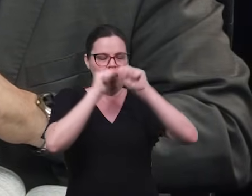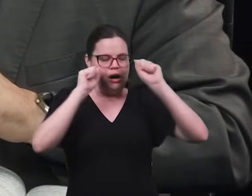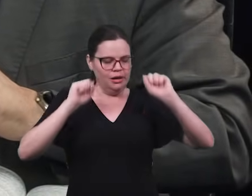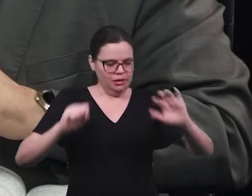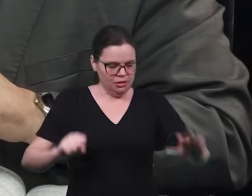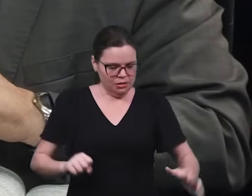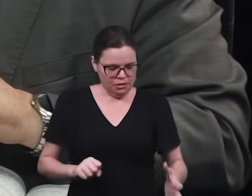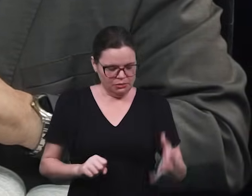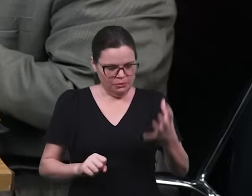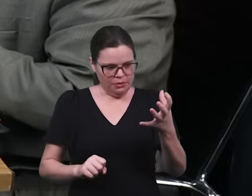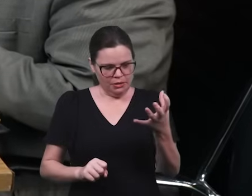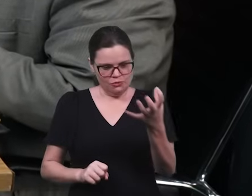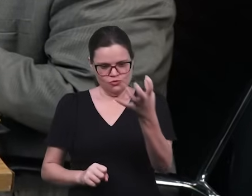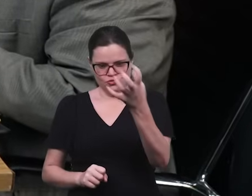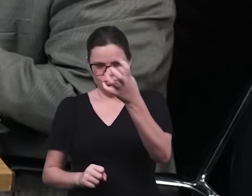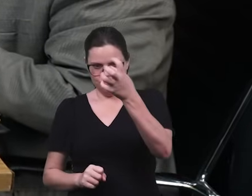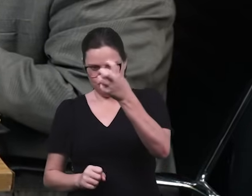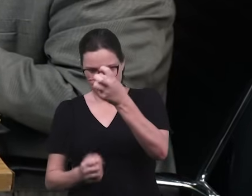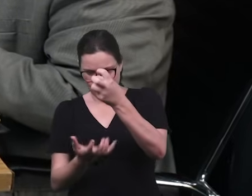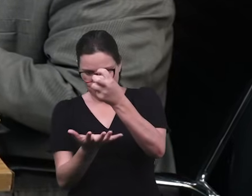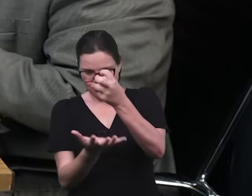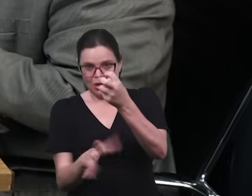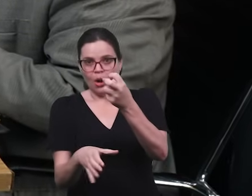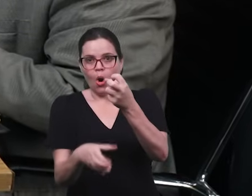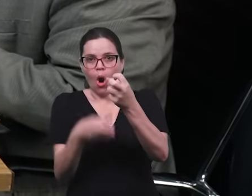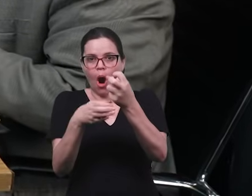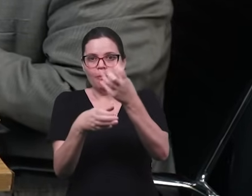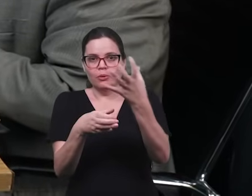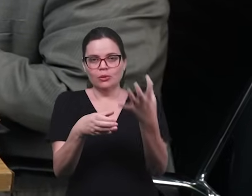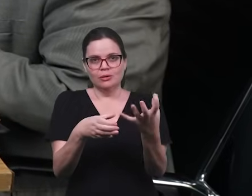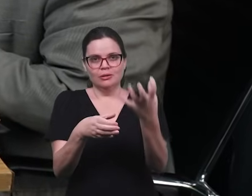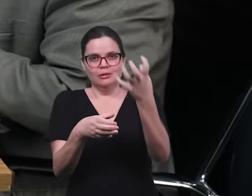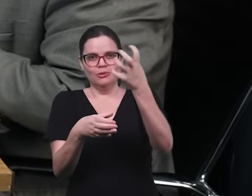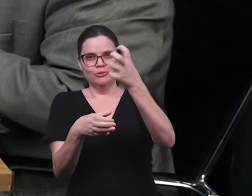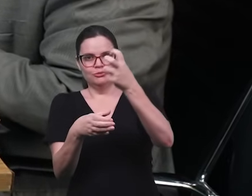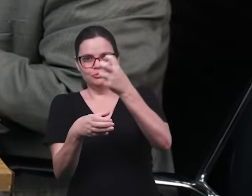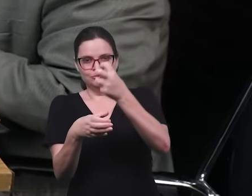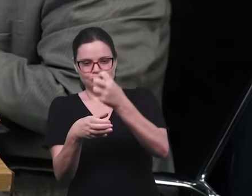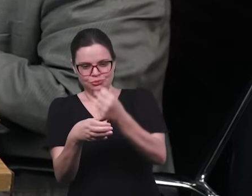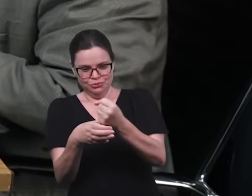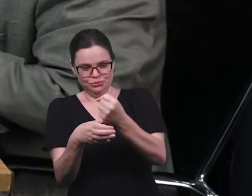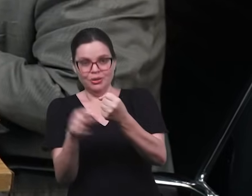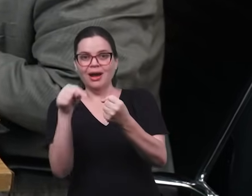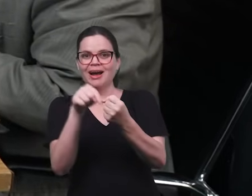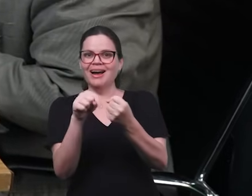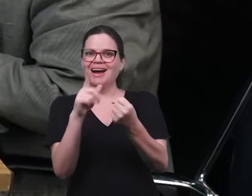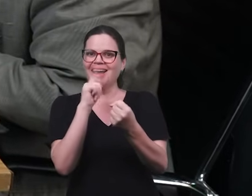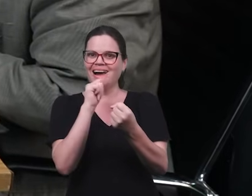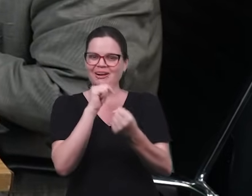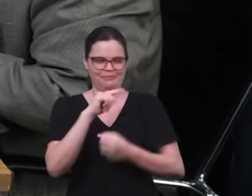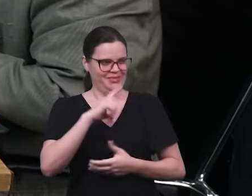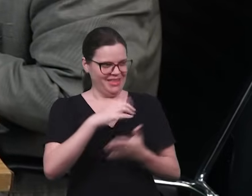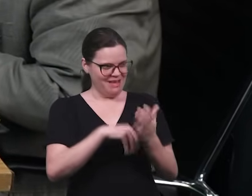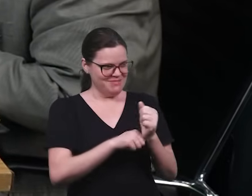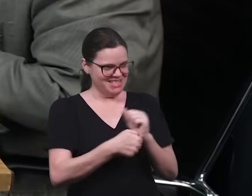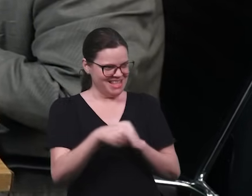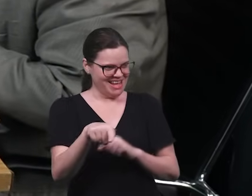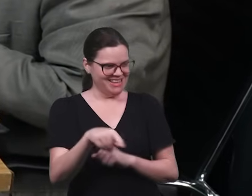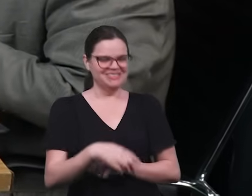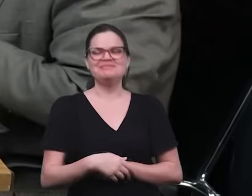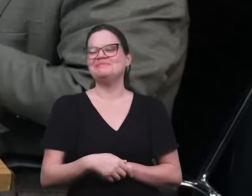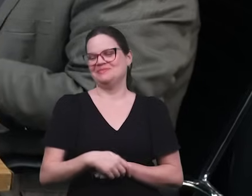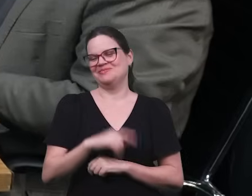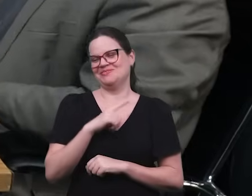aperta, enche um copo, né? Com aquilo que estava lá. Você acha que tem alguma coisa, um mistério aí, Josias? Tem. E é